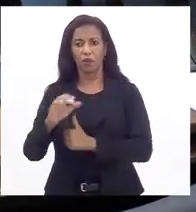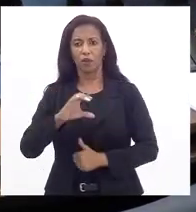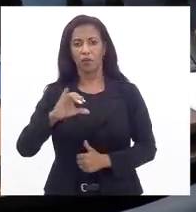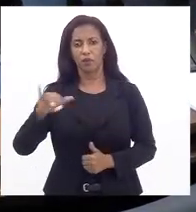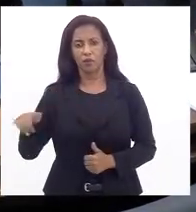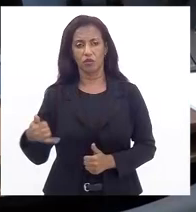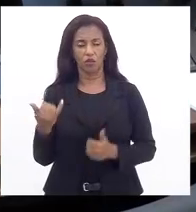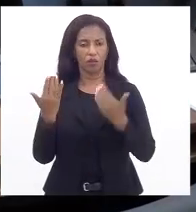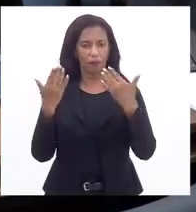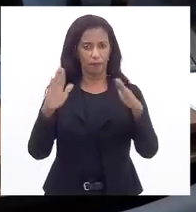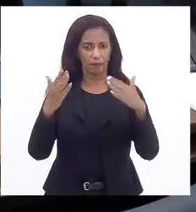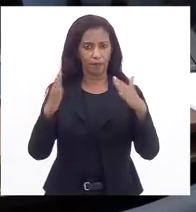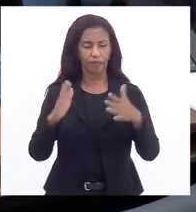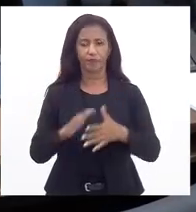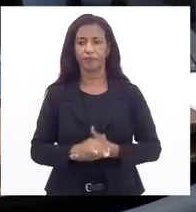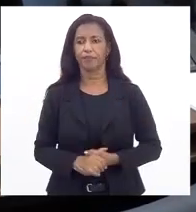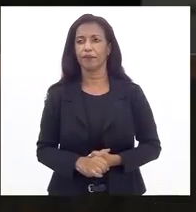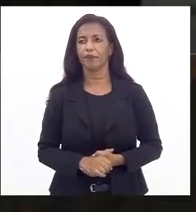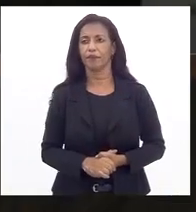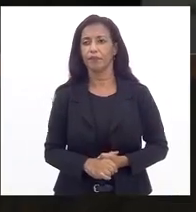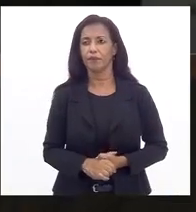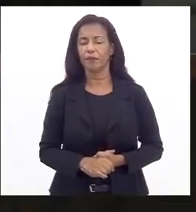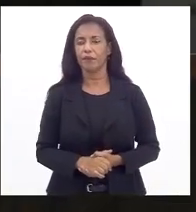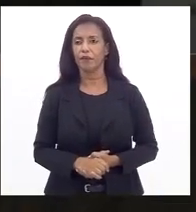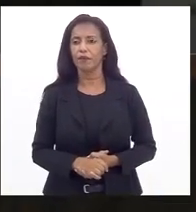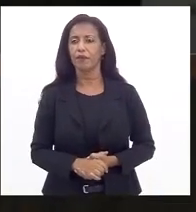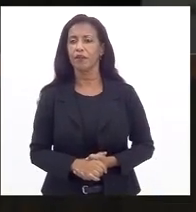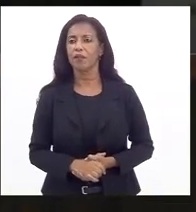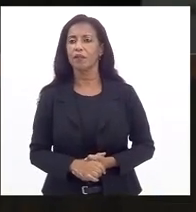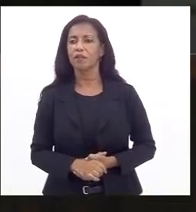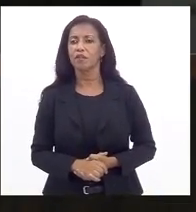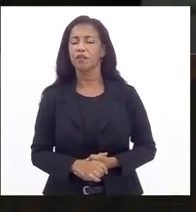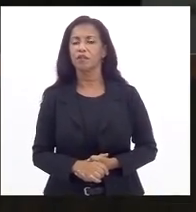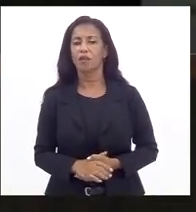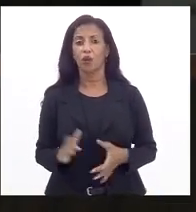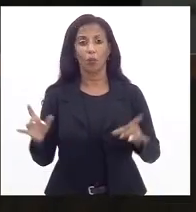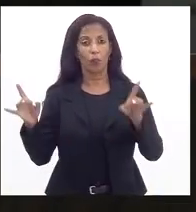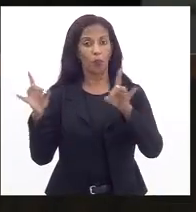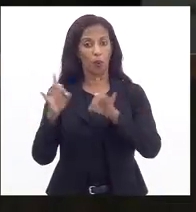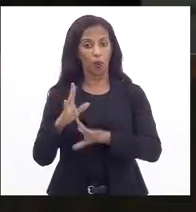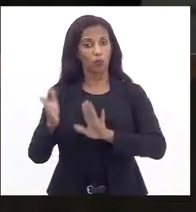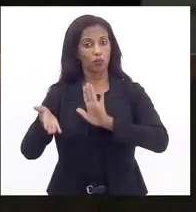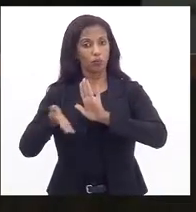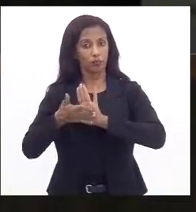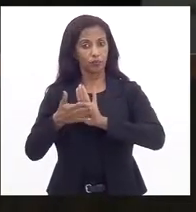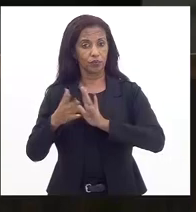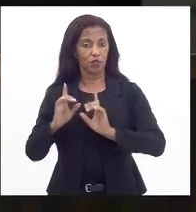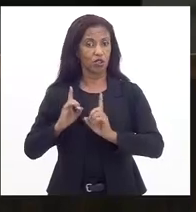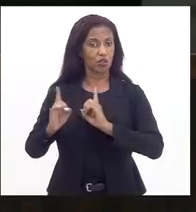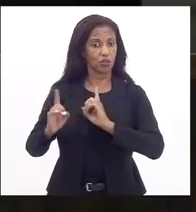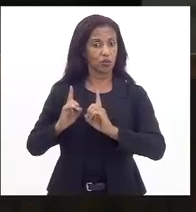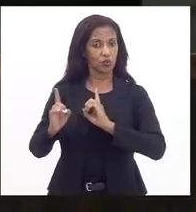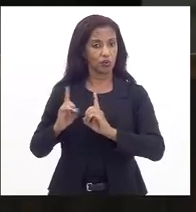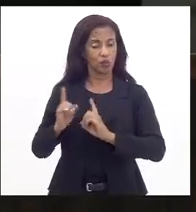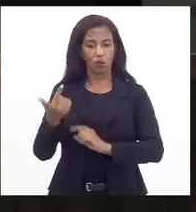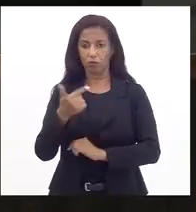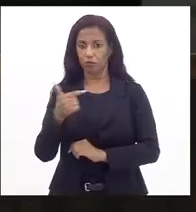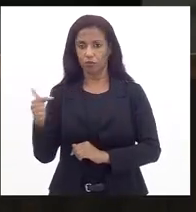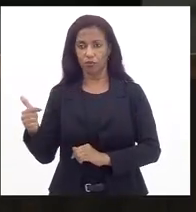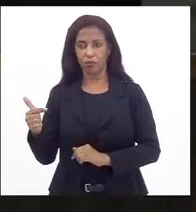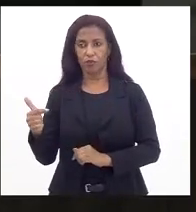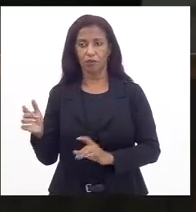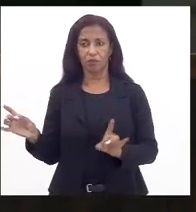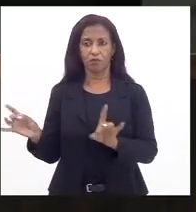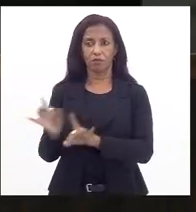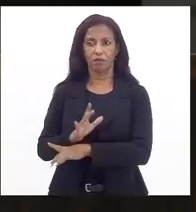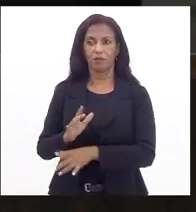ccj Meus parabéns obrigado para Deputado Chico os pareceres emitidos em excursão 90 e